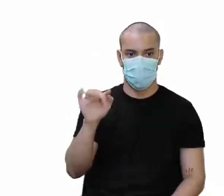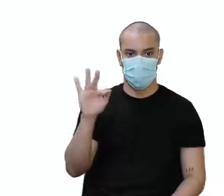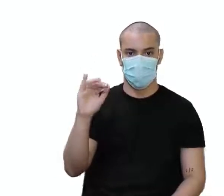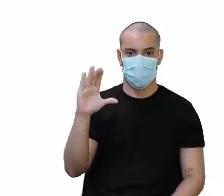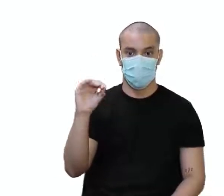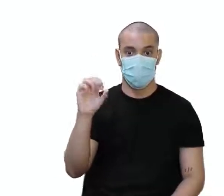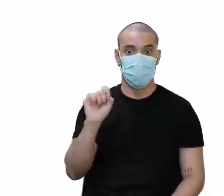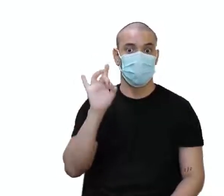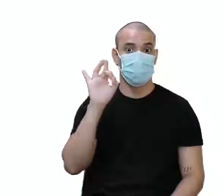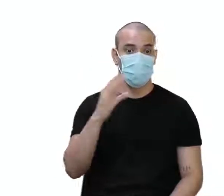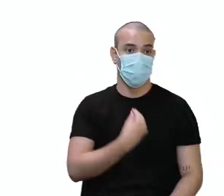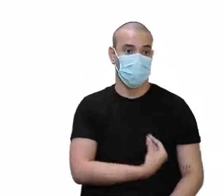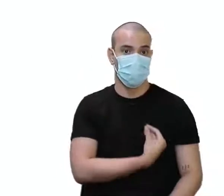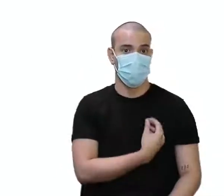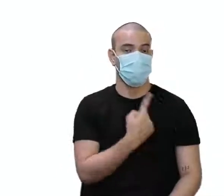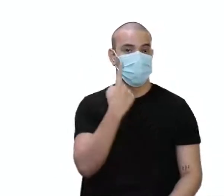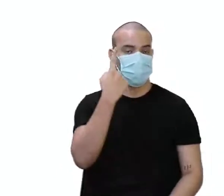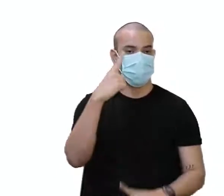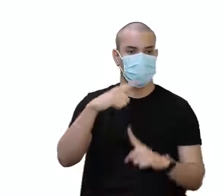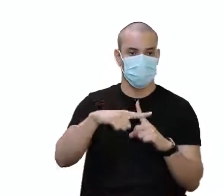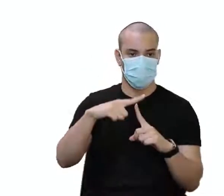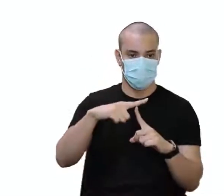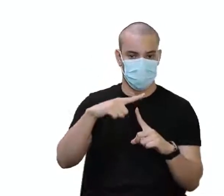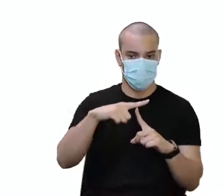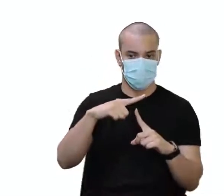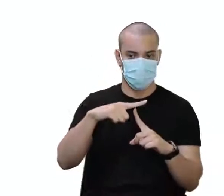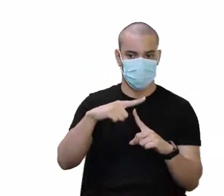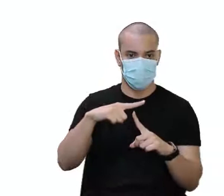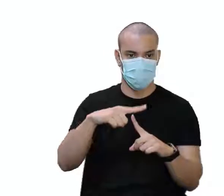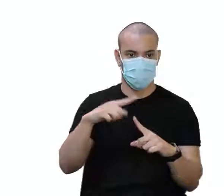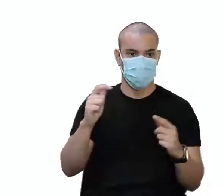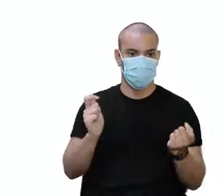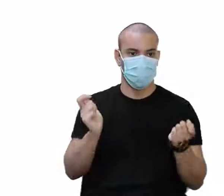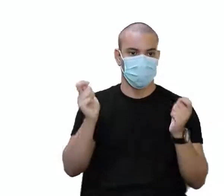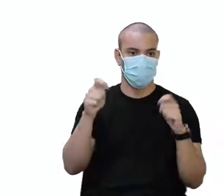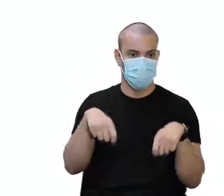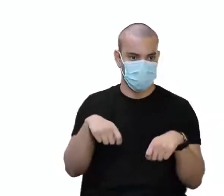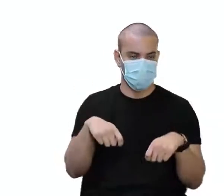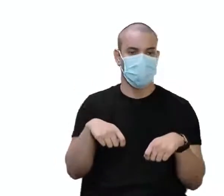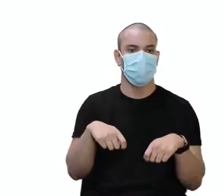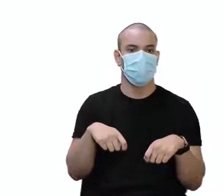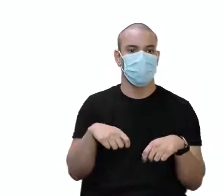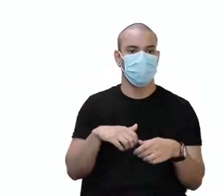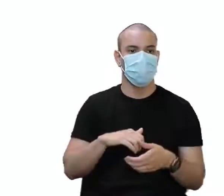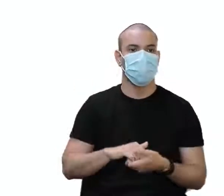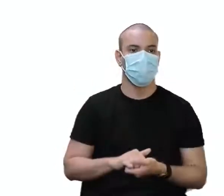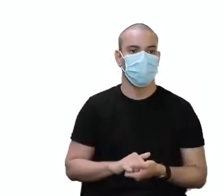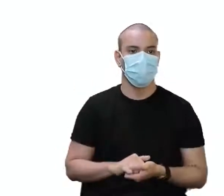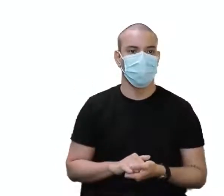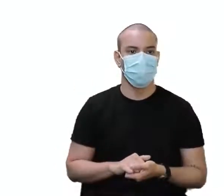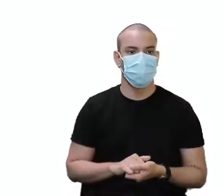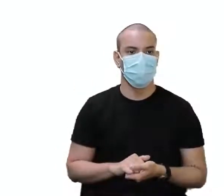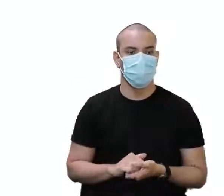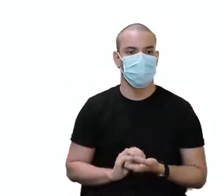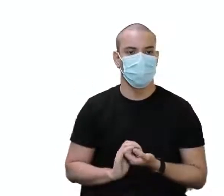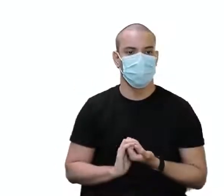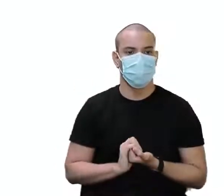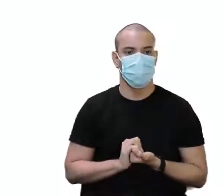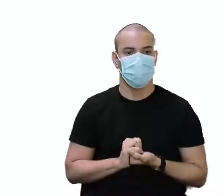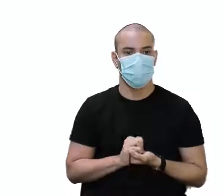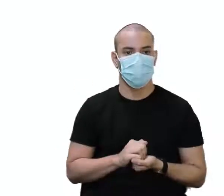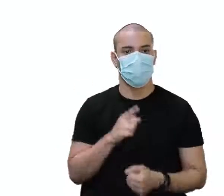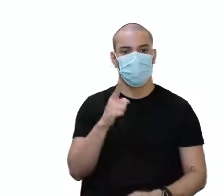só existe um tipo, né, de classificação para você